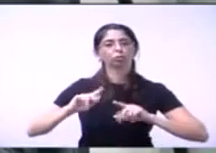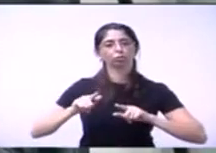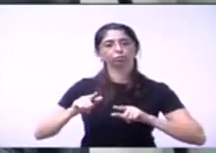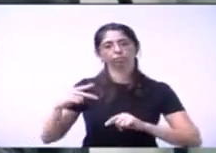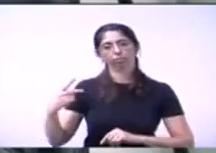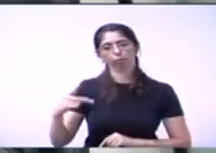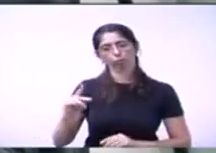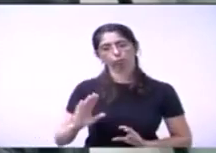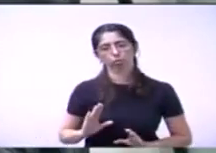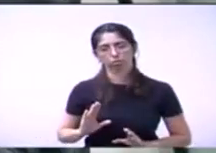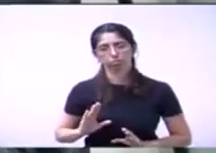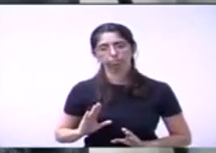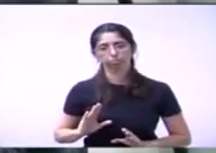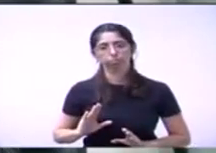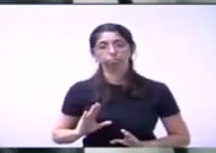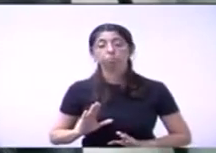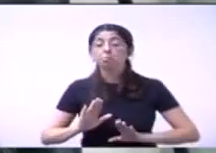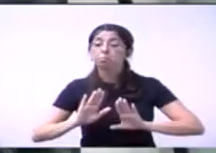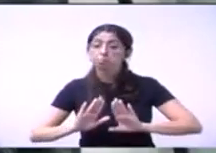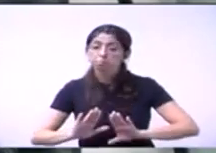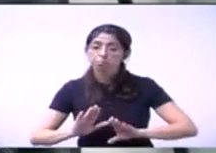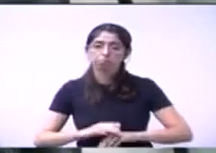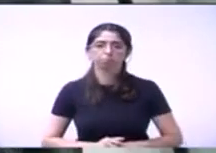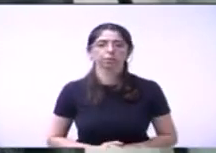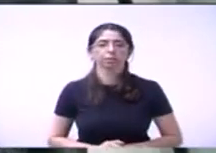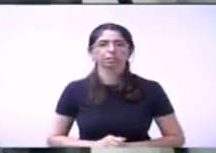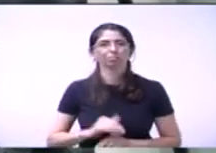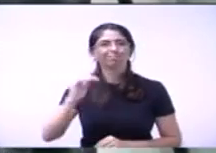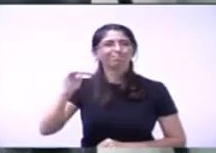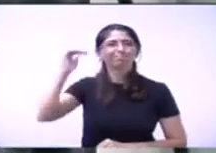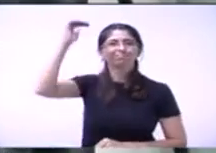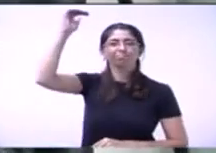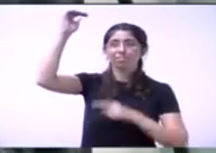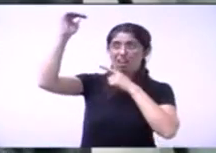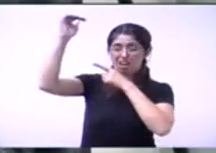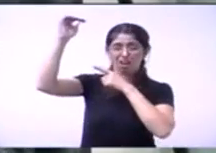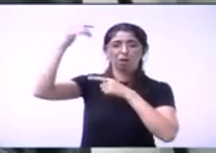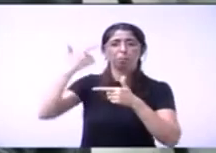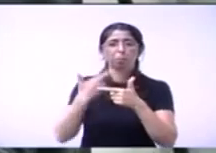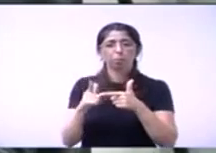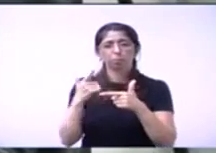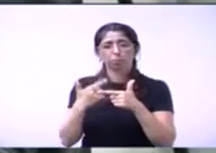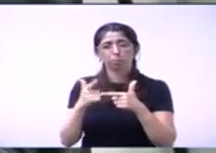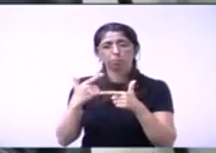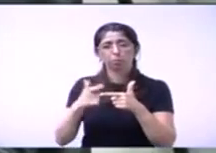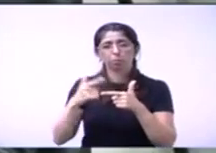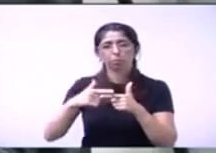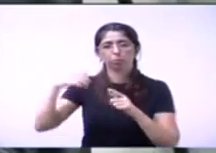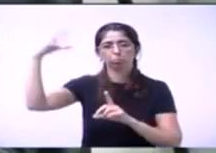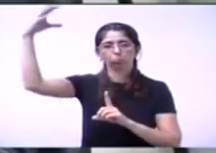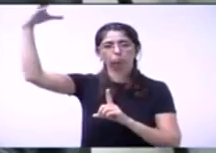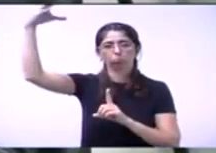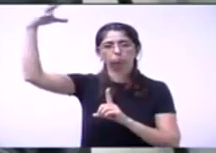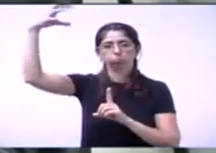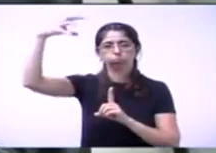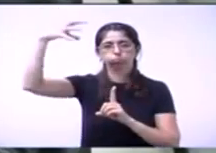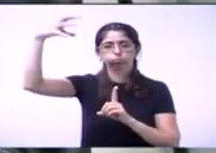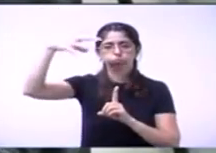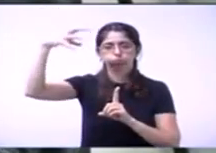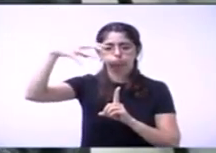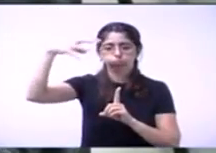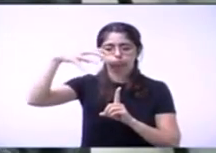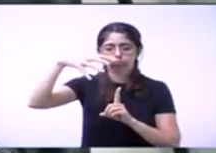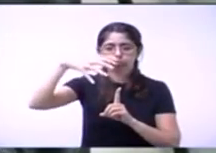aconteça. Mas talvez até o reflexo do momento federal tem ocasionado uma situação de descrédito